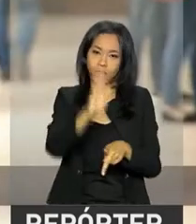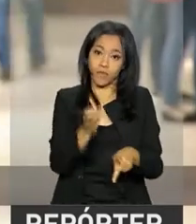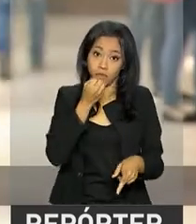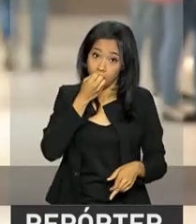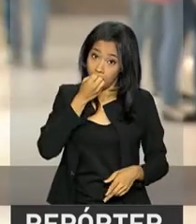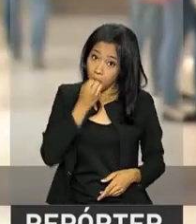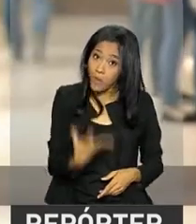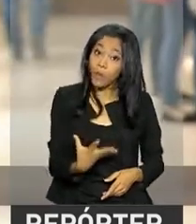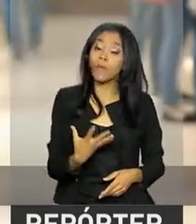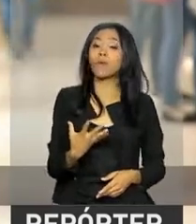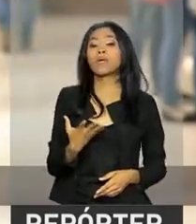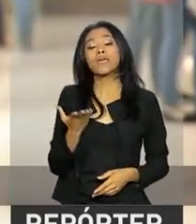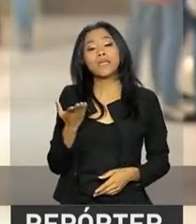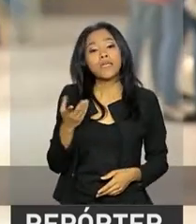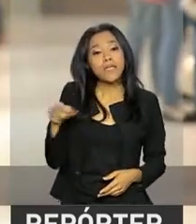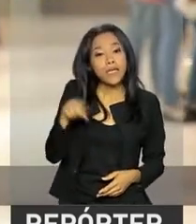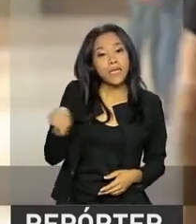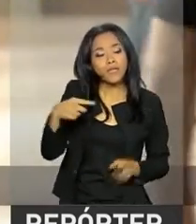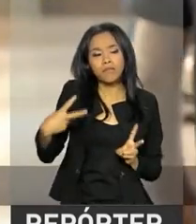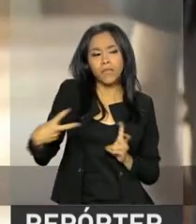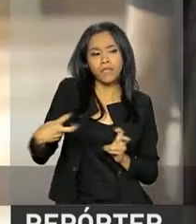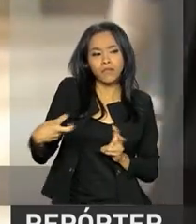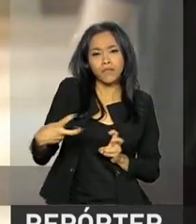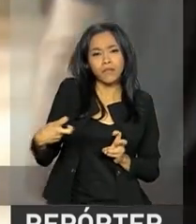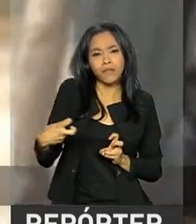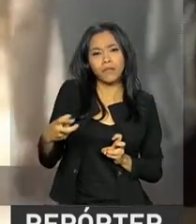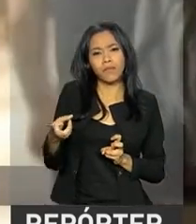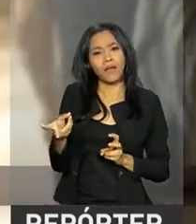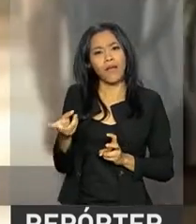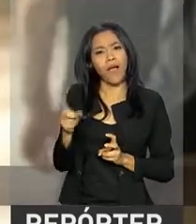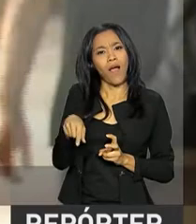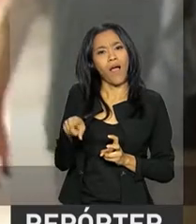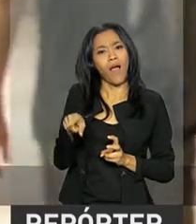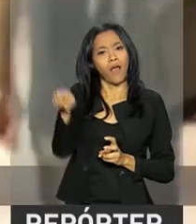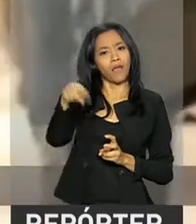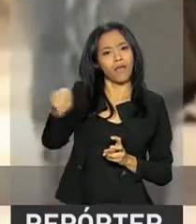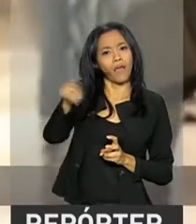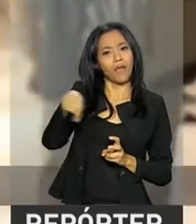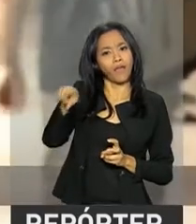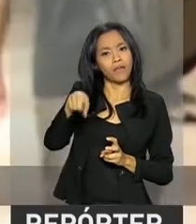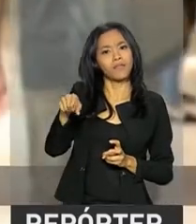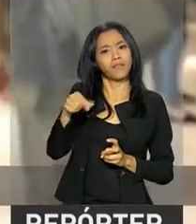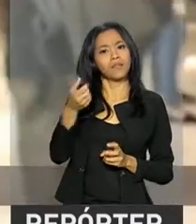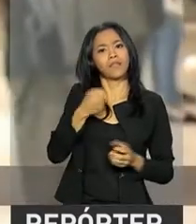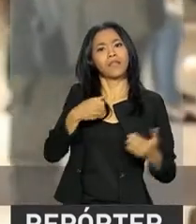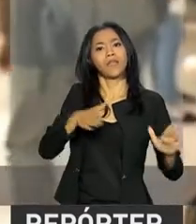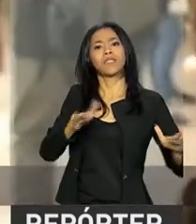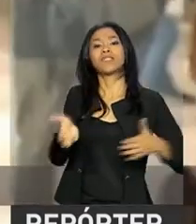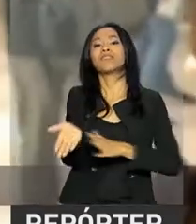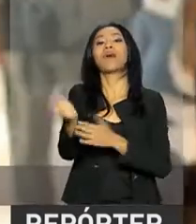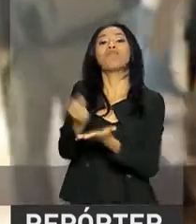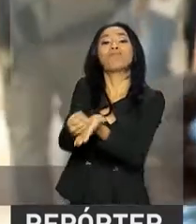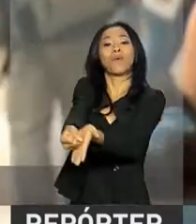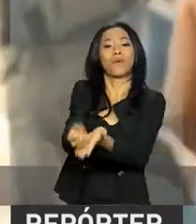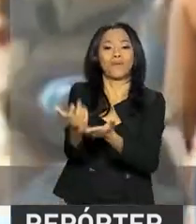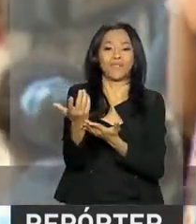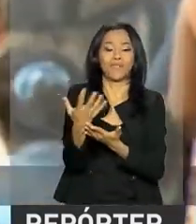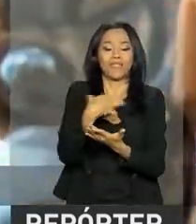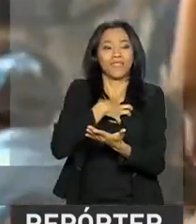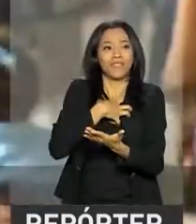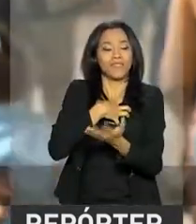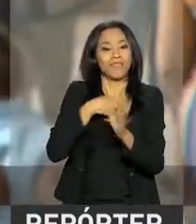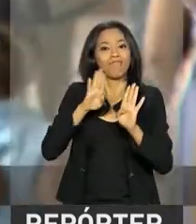eles vejam as pessoas venezuelanas, que tendam a mão para elas, para que elas se sintam